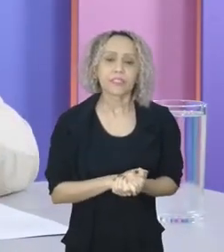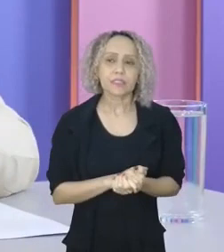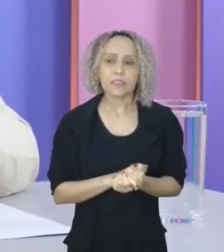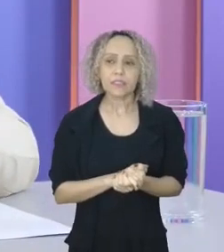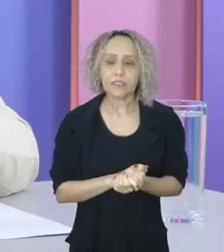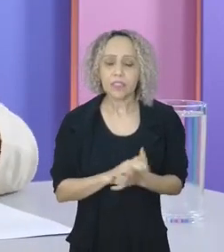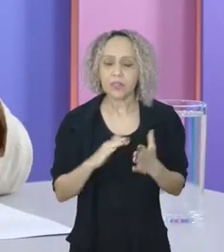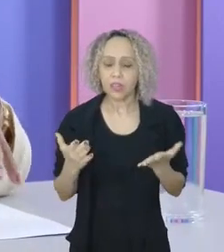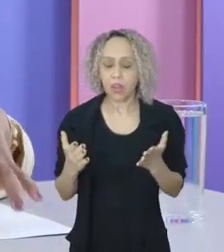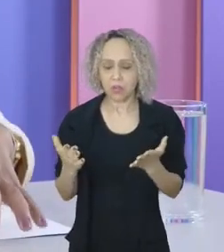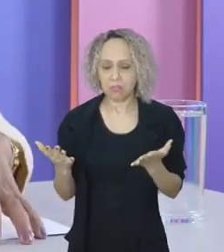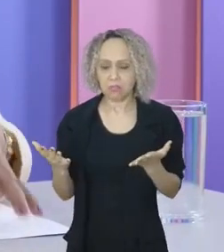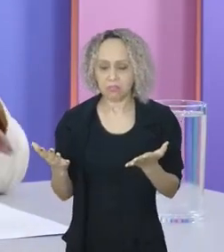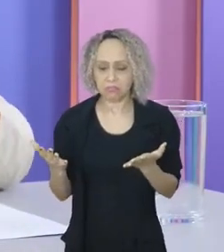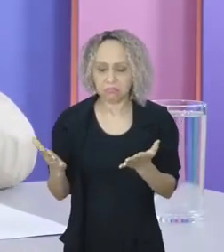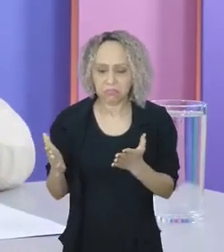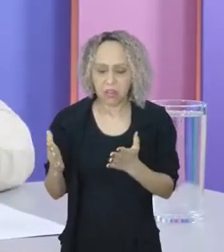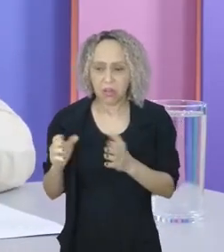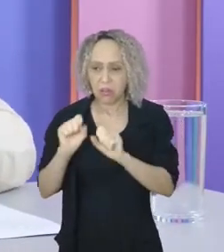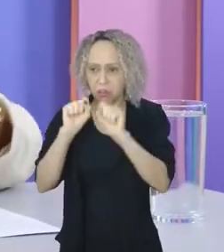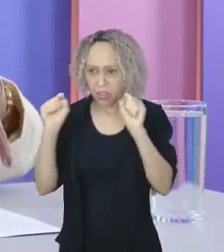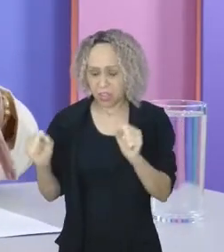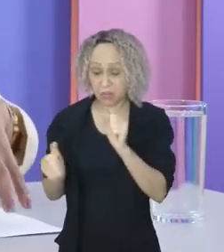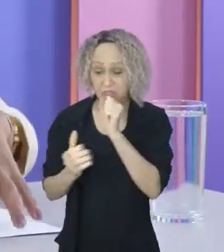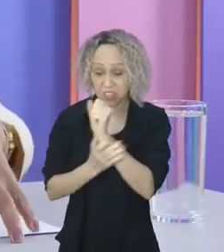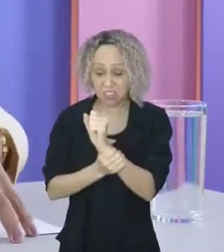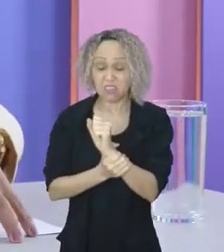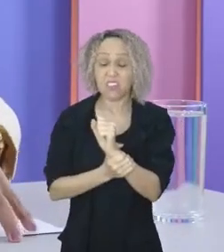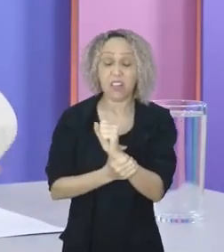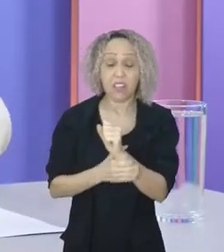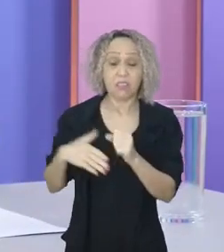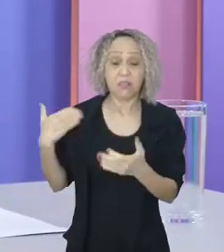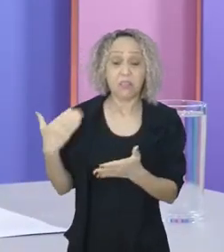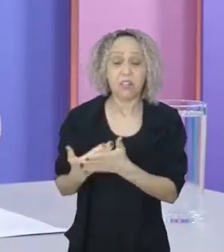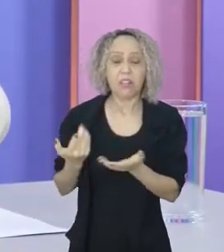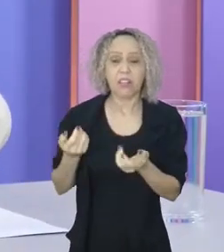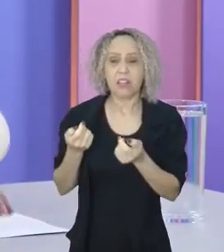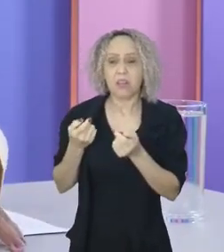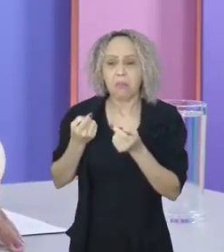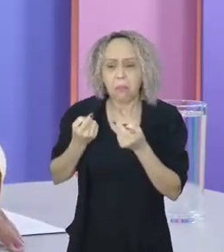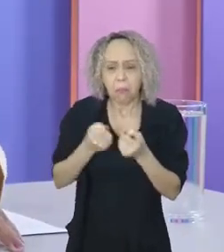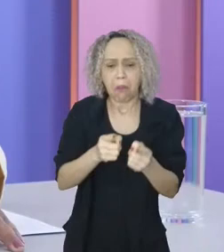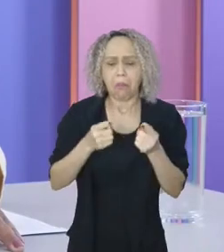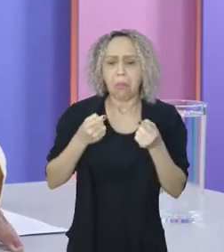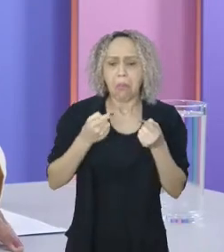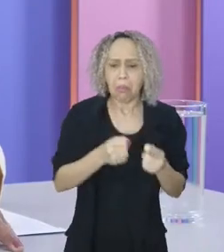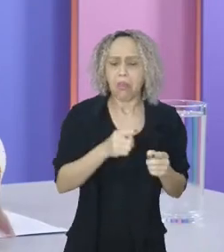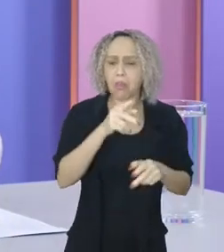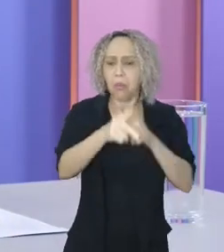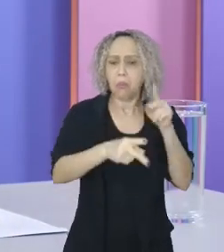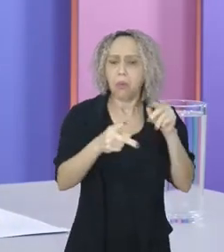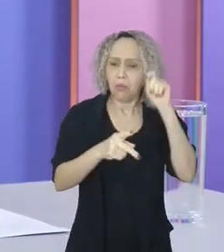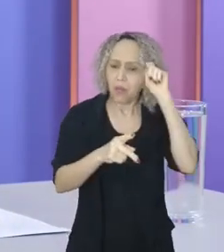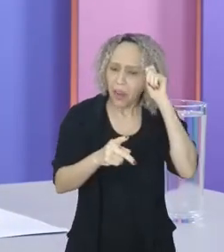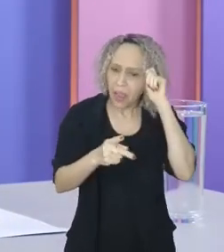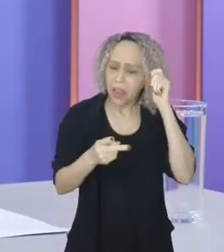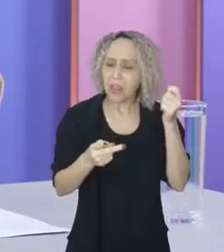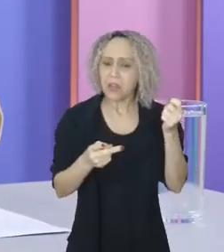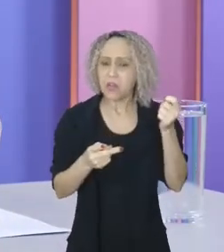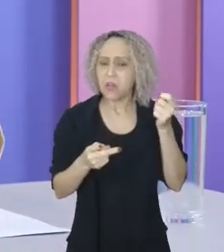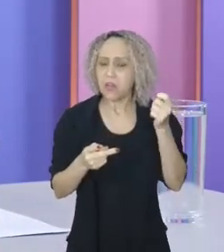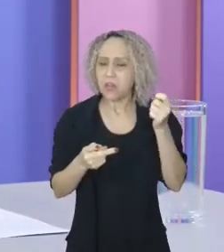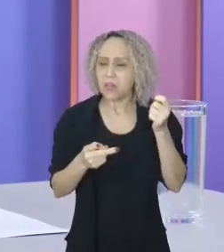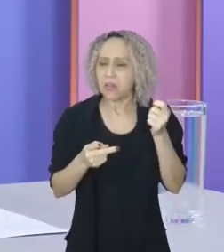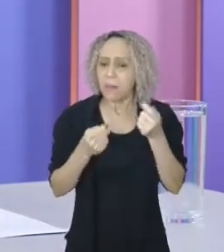perseguindo a população negra, perseguindo as tradições de matriz africana, perseguindo a cultura negra, porque